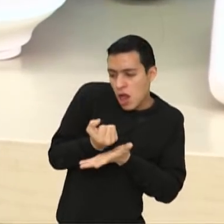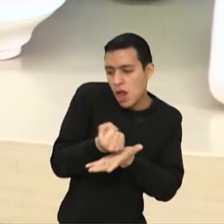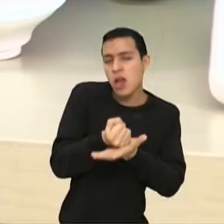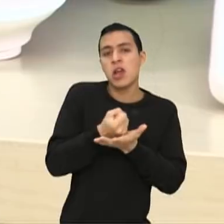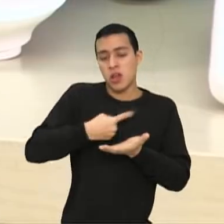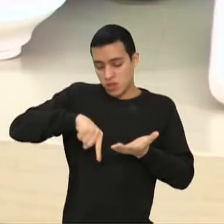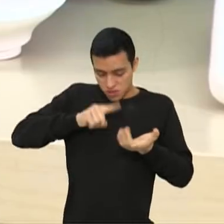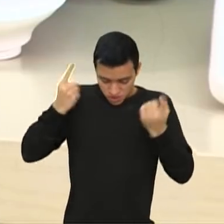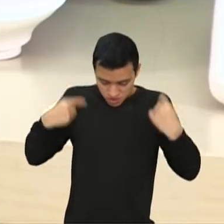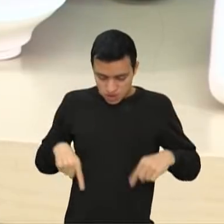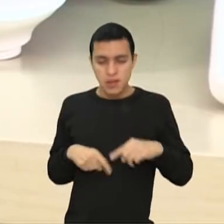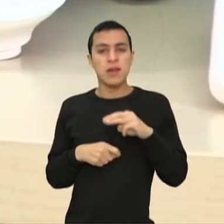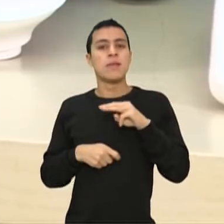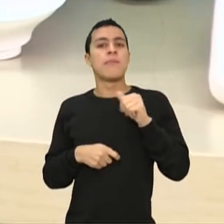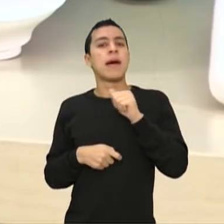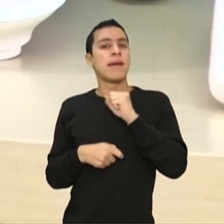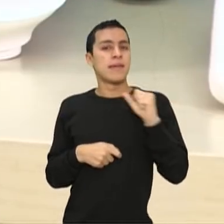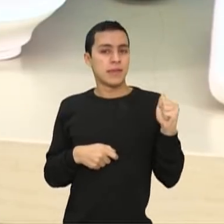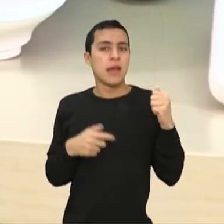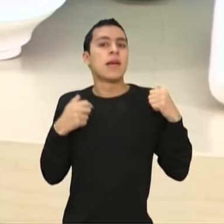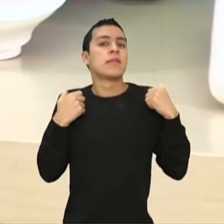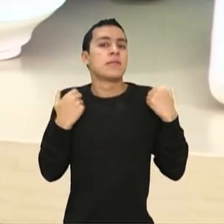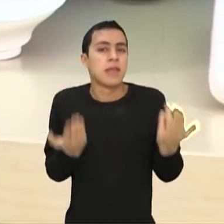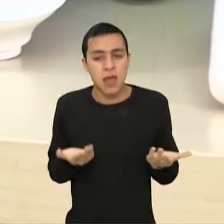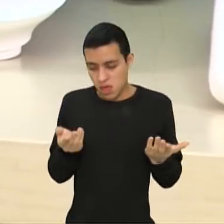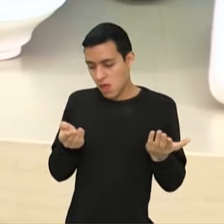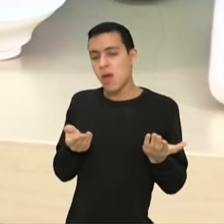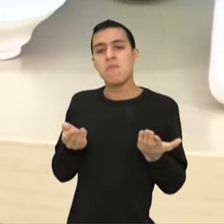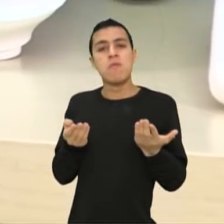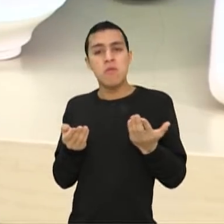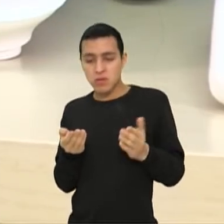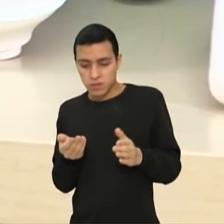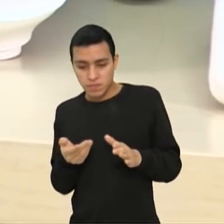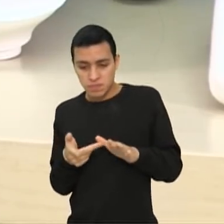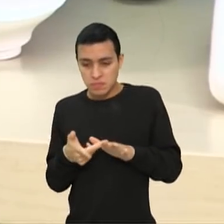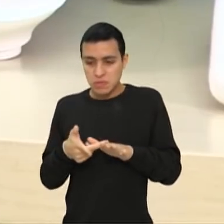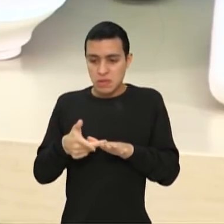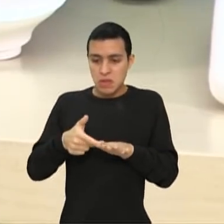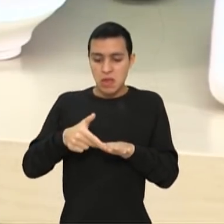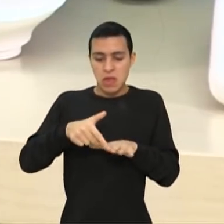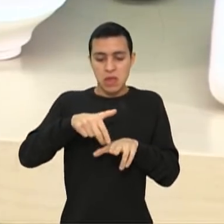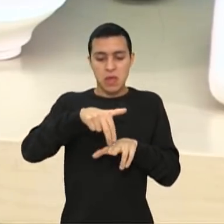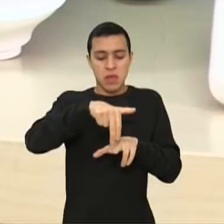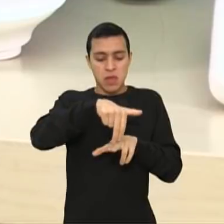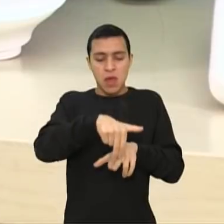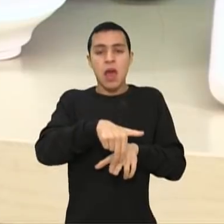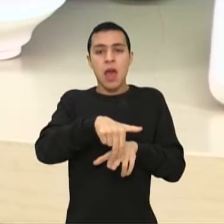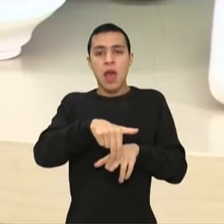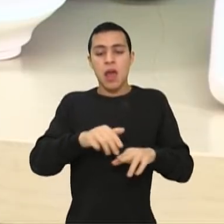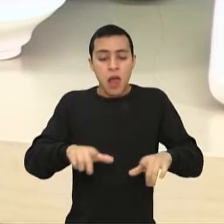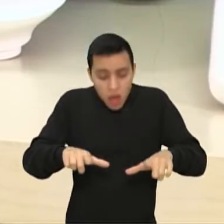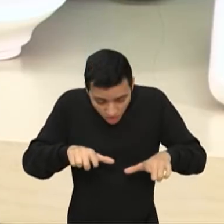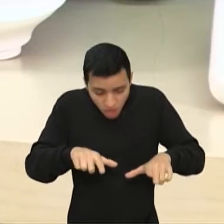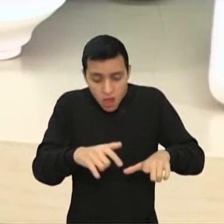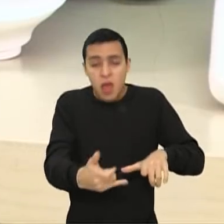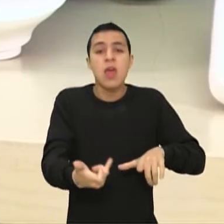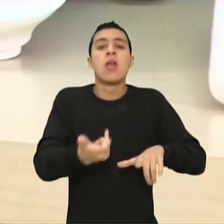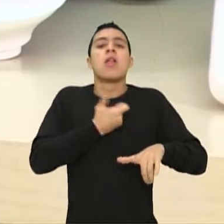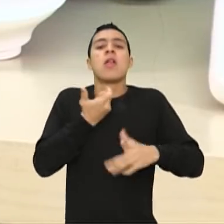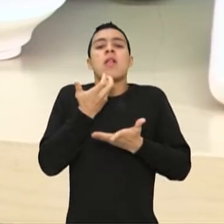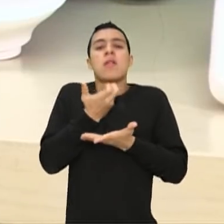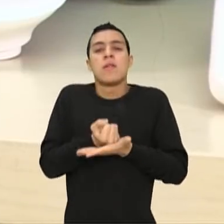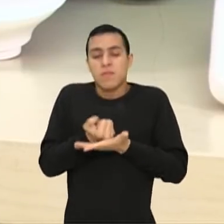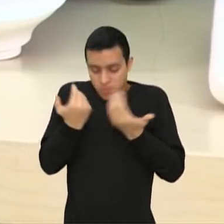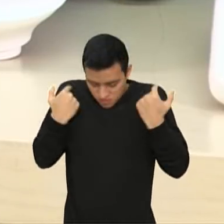nossa massa, então nós vamos subir nesta balança e vai aqui no visor, vai registrar o